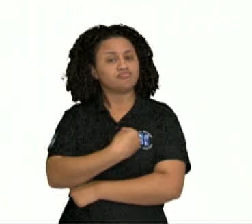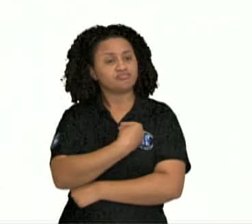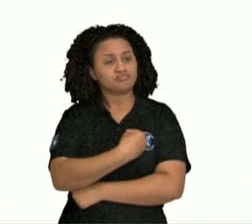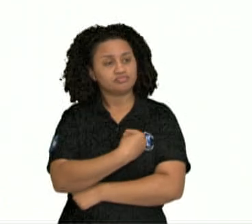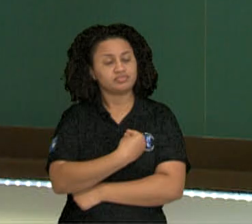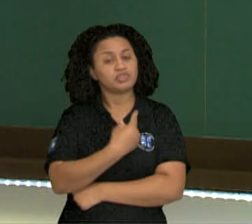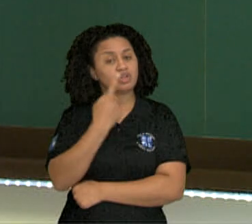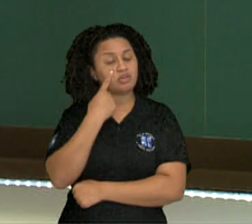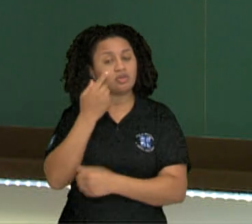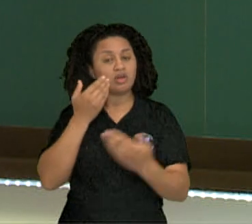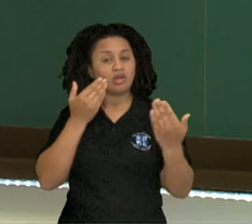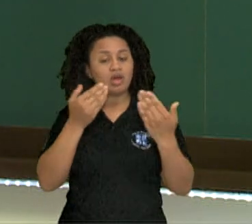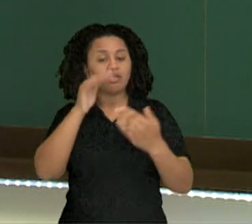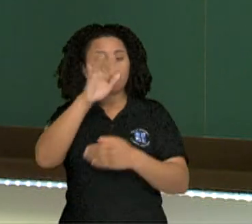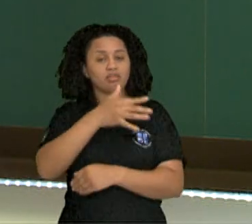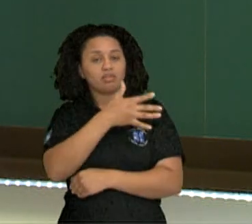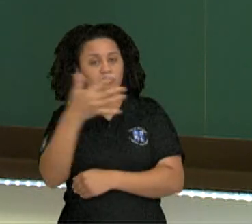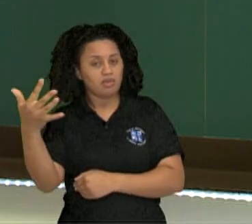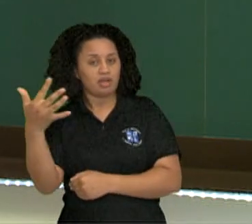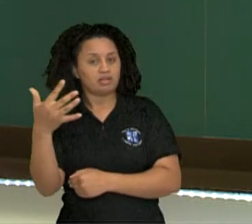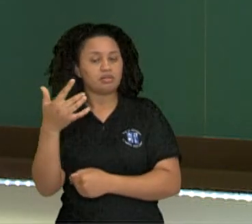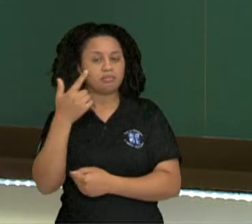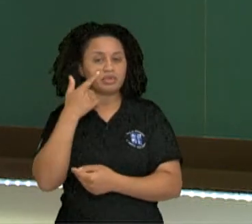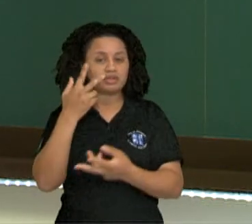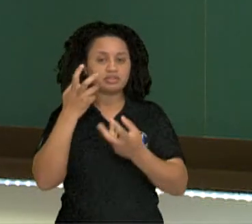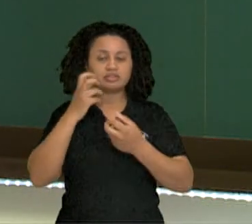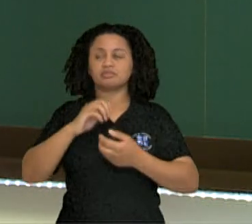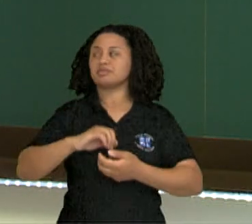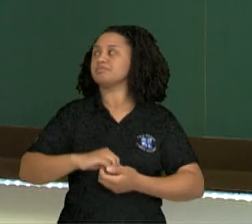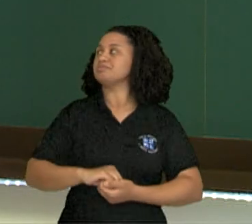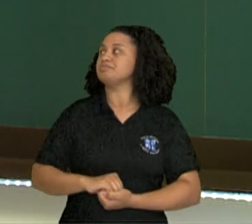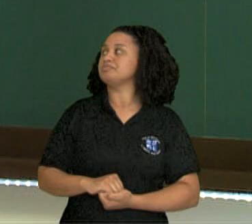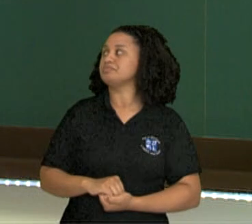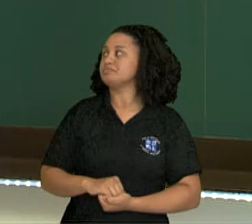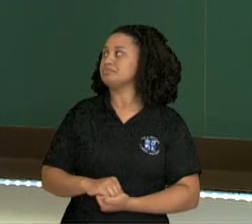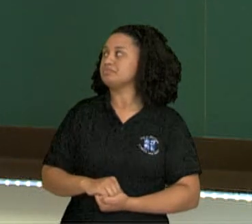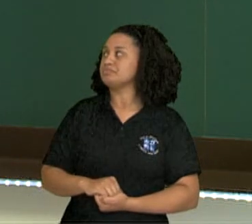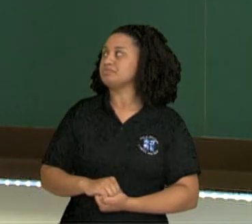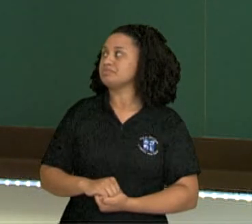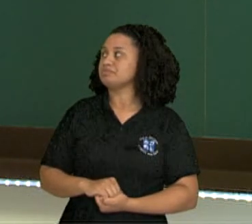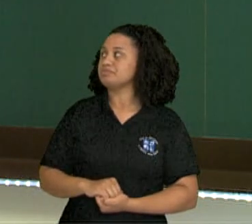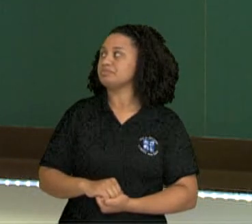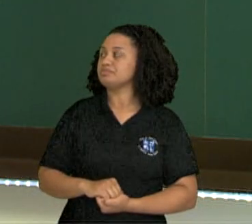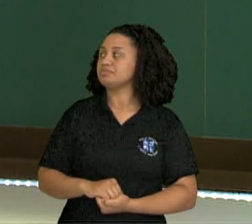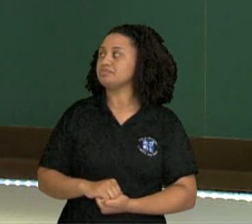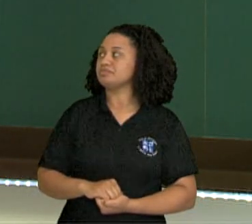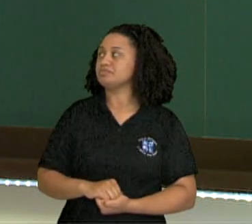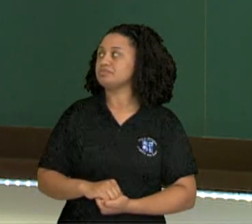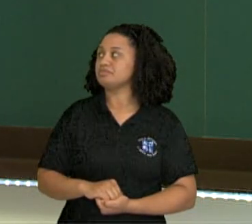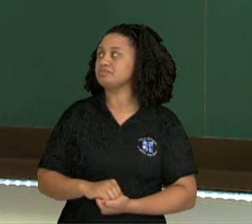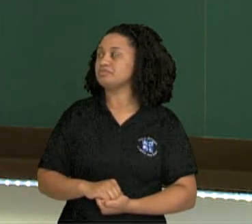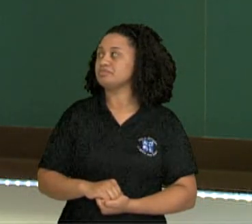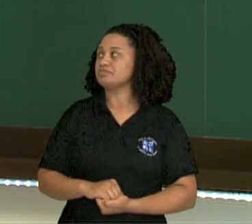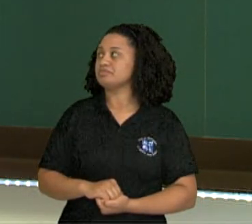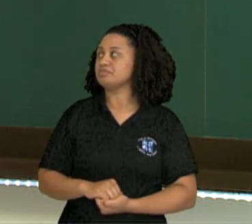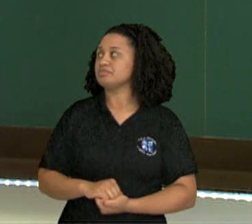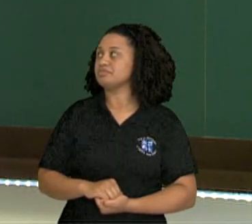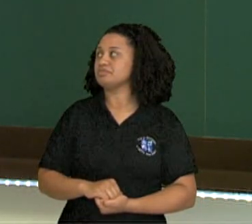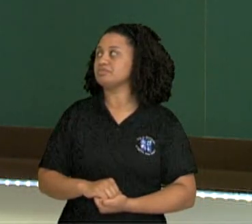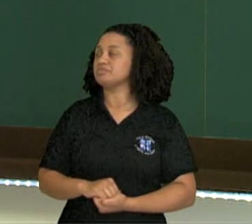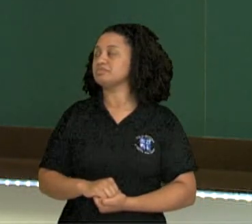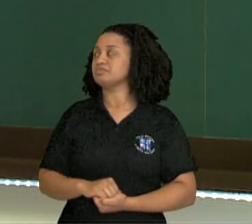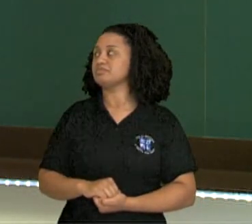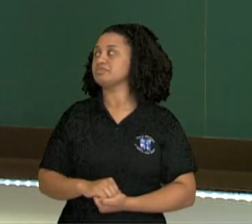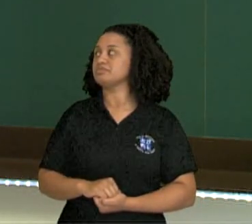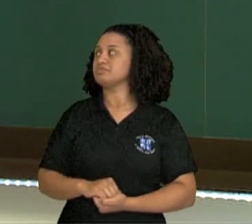temos aí no afirmativo vive, no negativo no vivas. No afirmativo viva, viva usted,